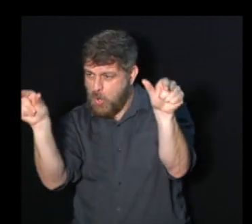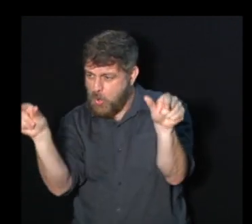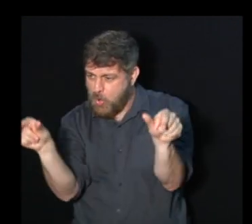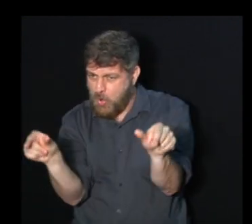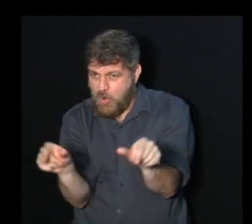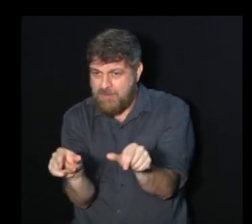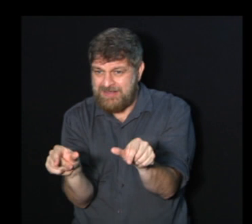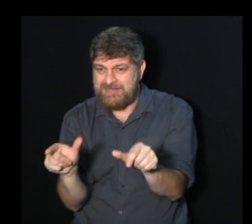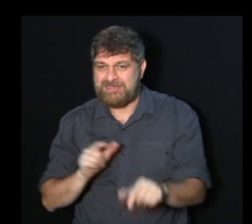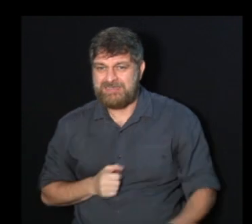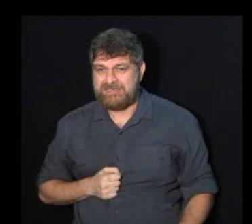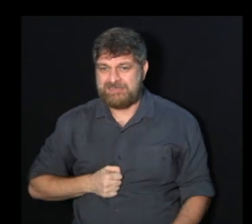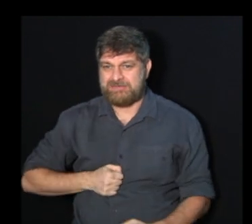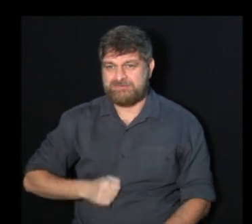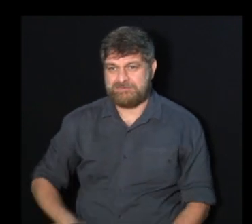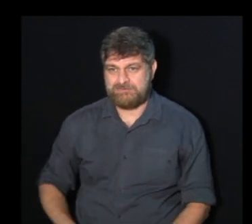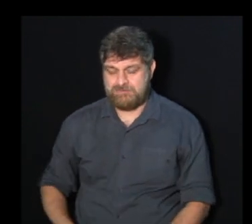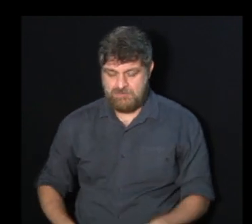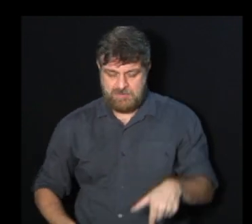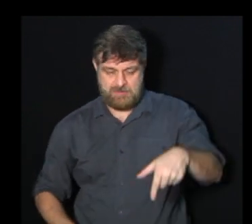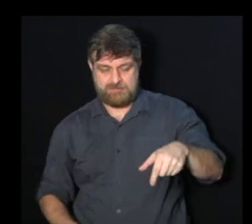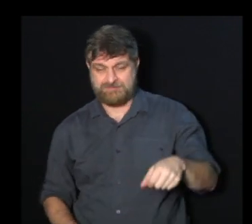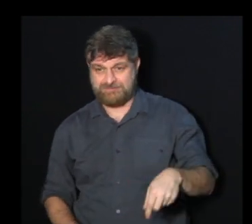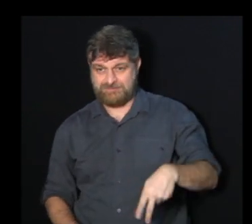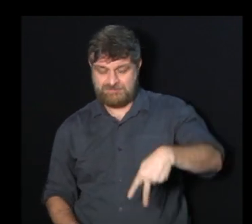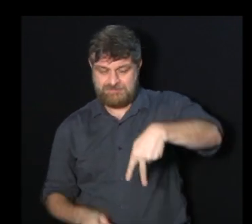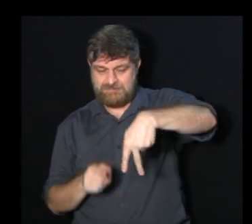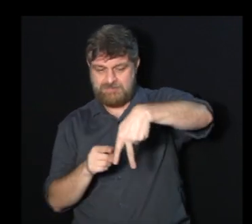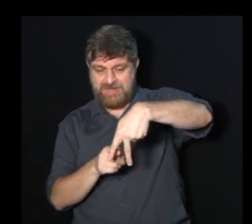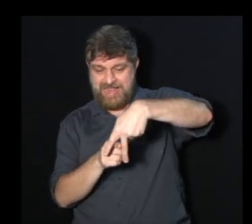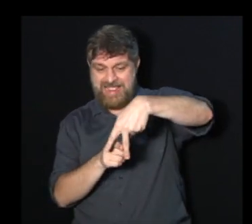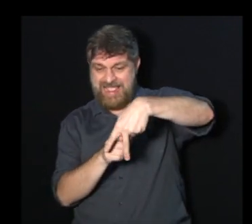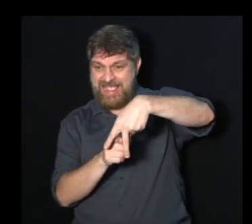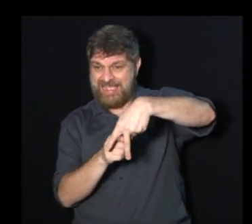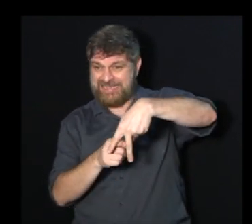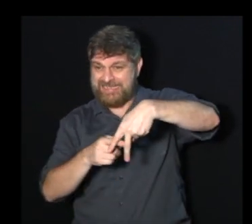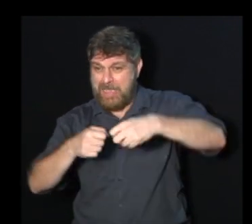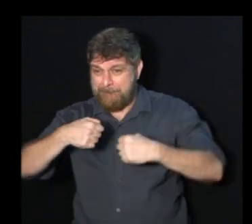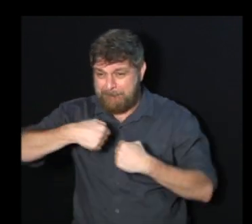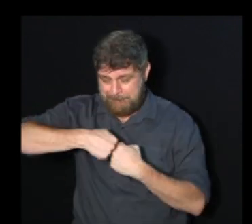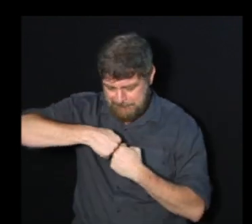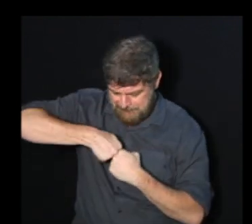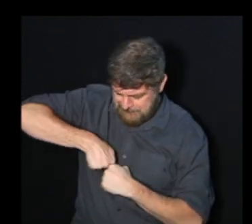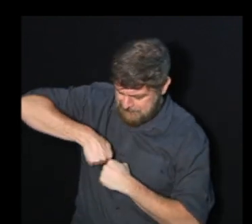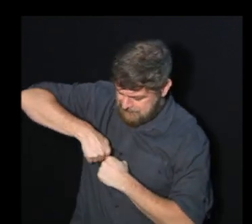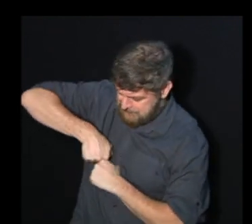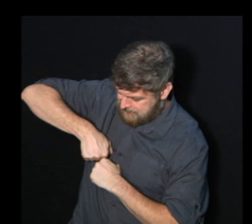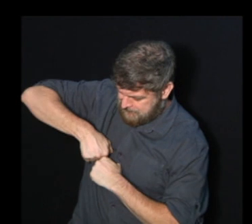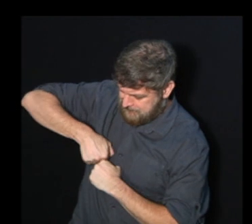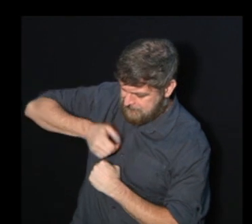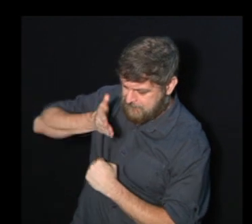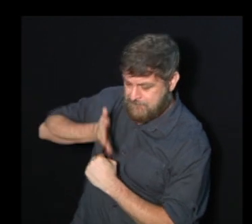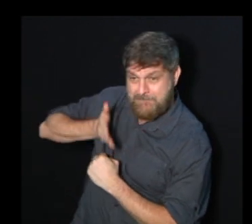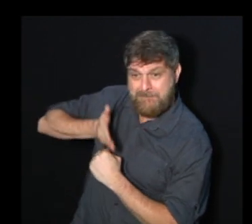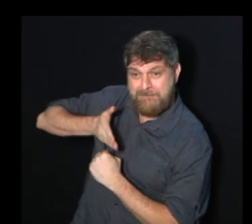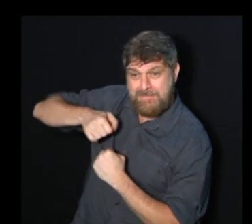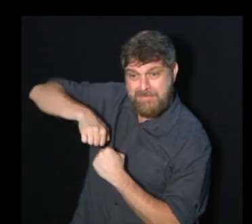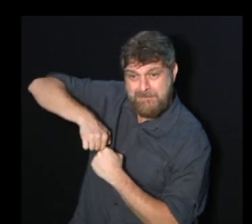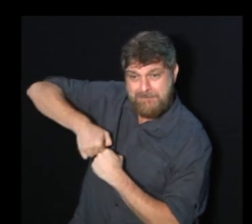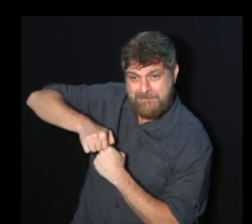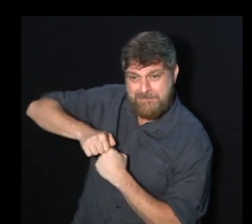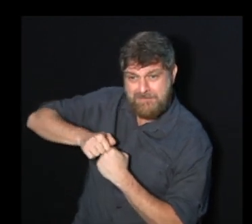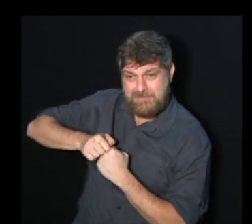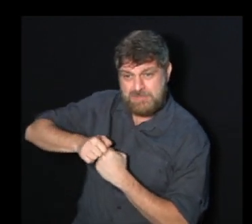ter uma sobrecarga maior do lado medial. Então, assim, a sobrecarga desse joelho sempre tende a vir para o lado medial.